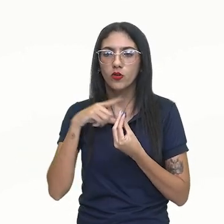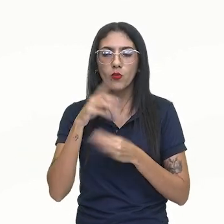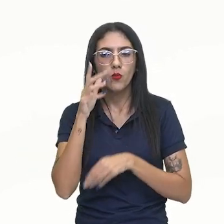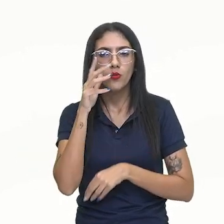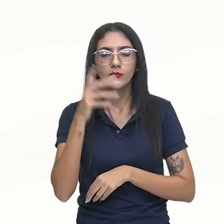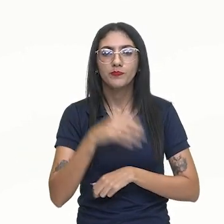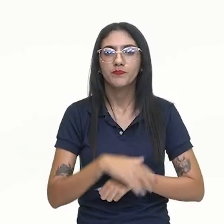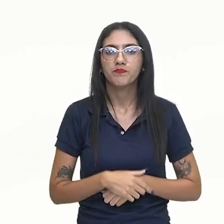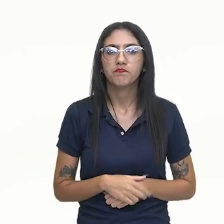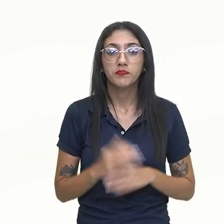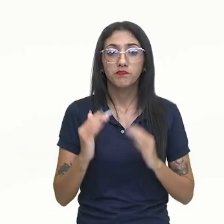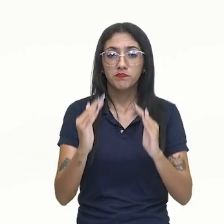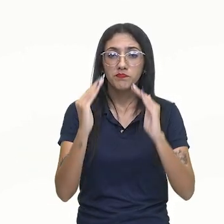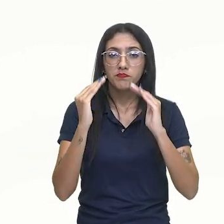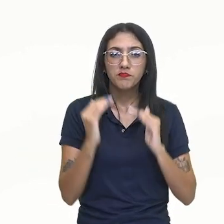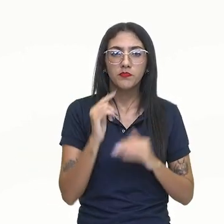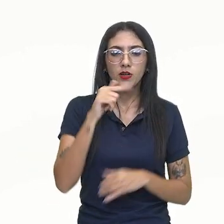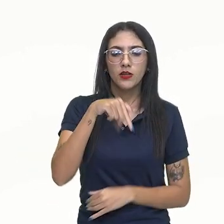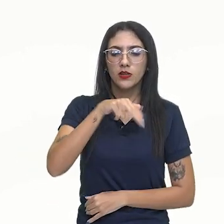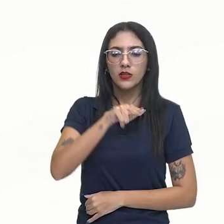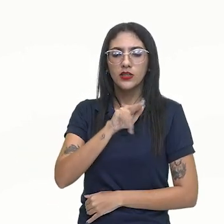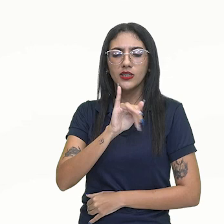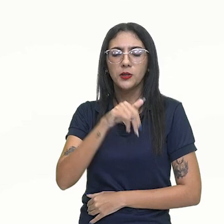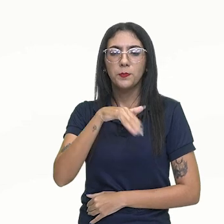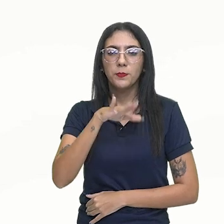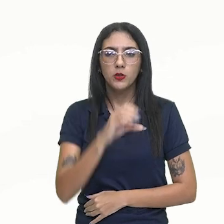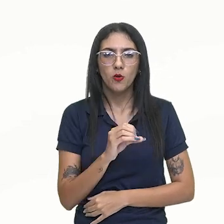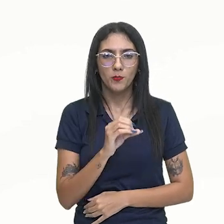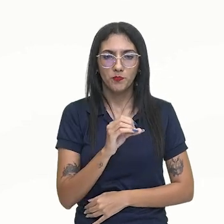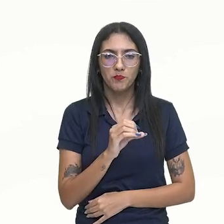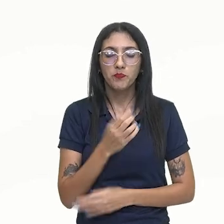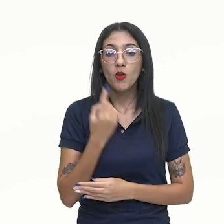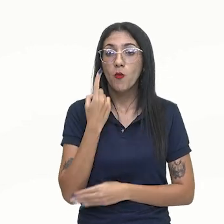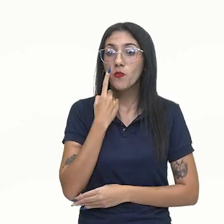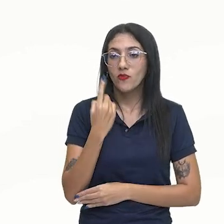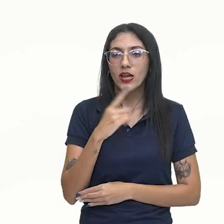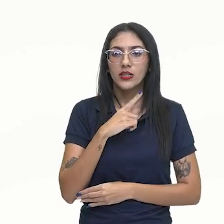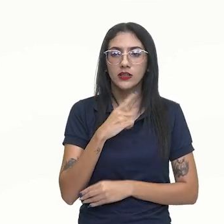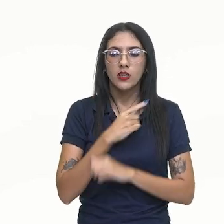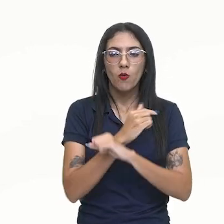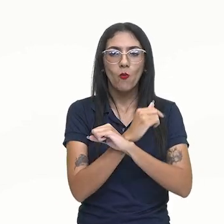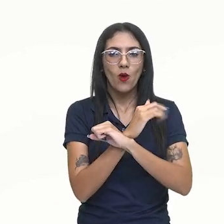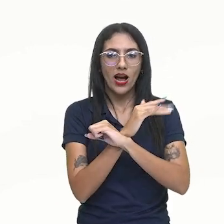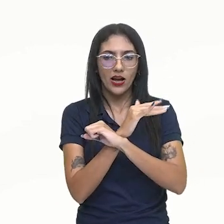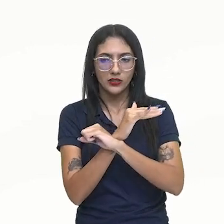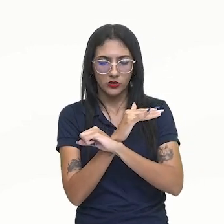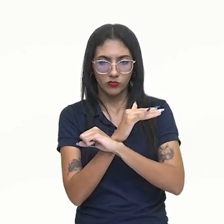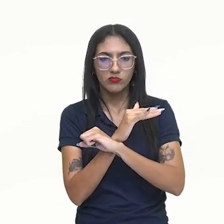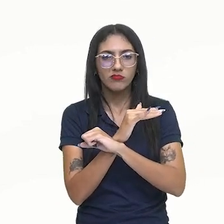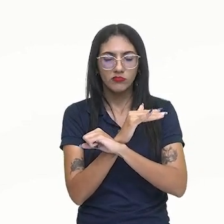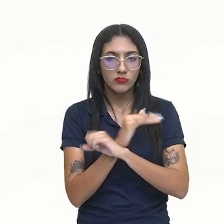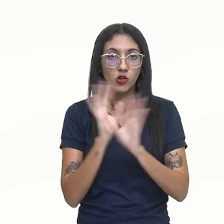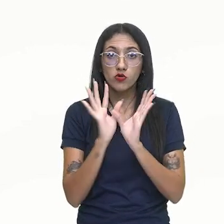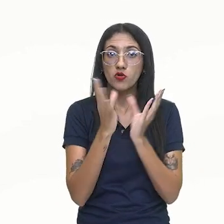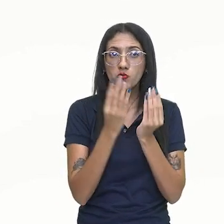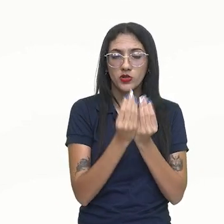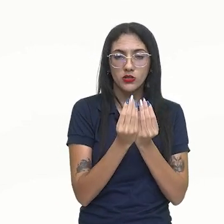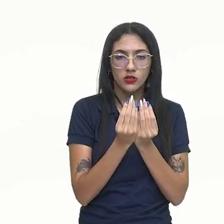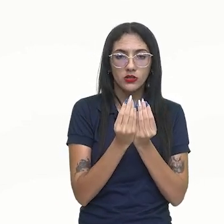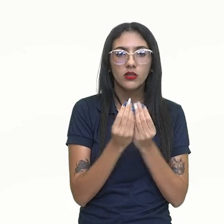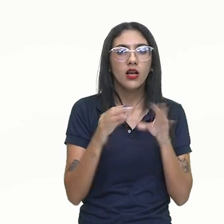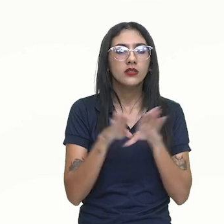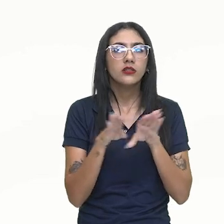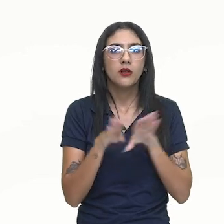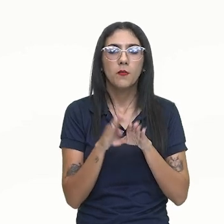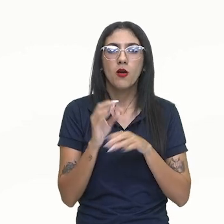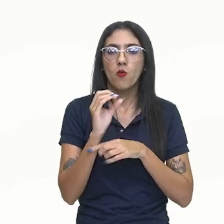Na quimiossíntese, nós temos aí a reação de um ácido à base de enxofre, tá? Com a presença